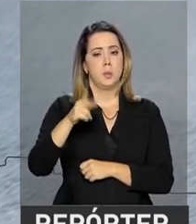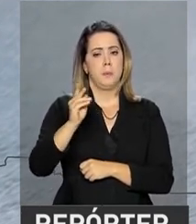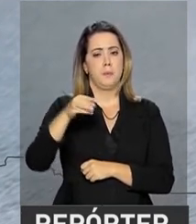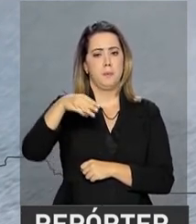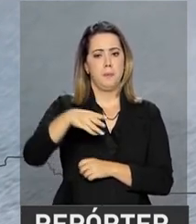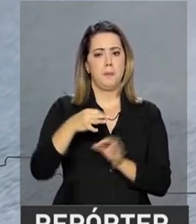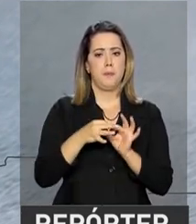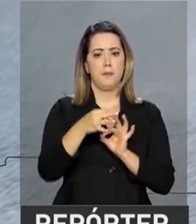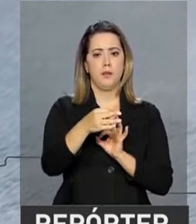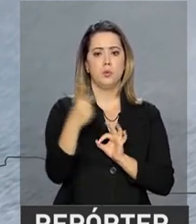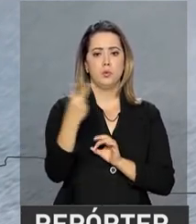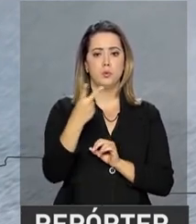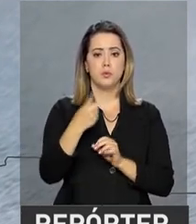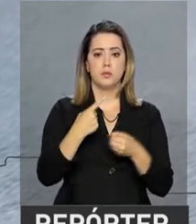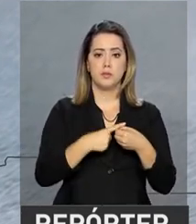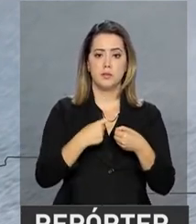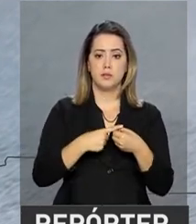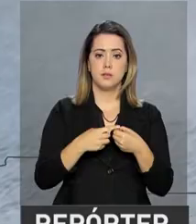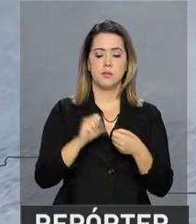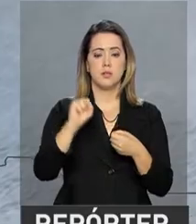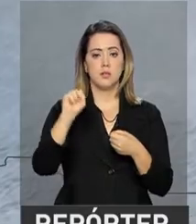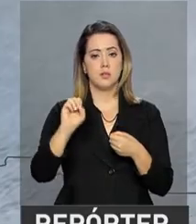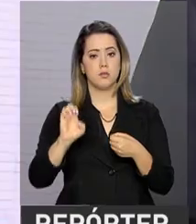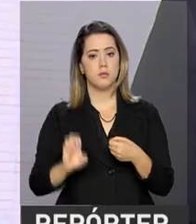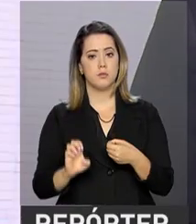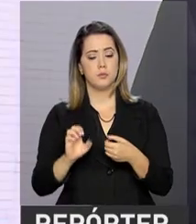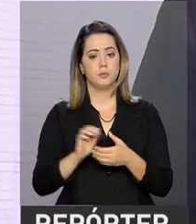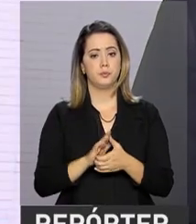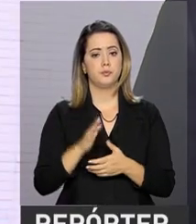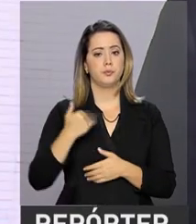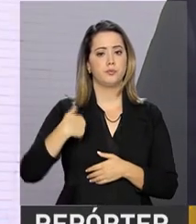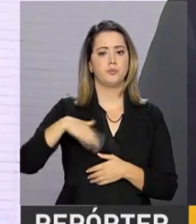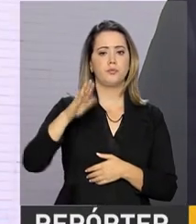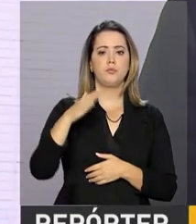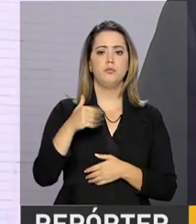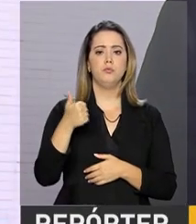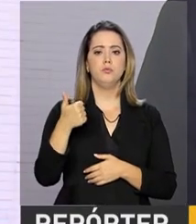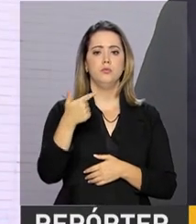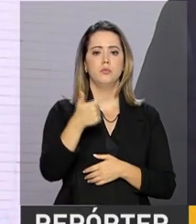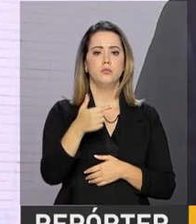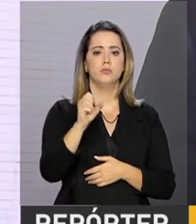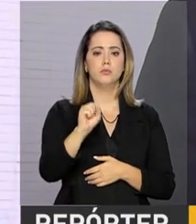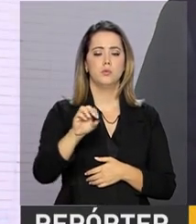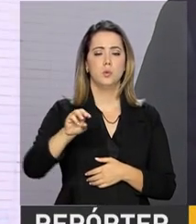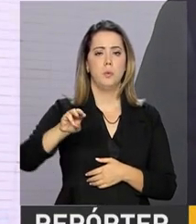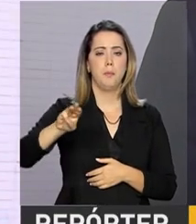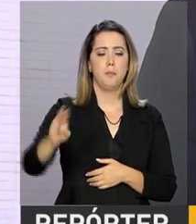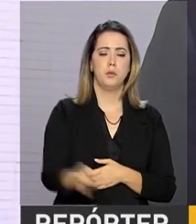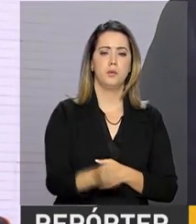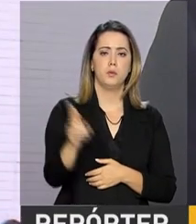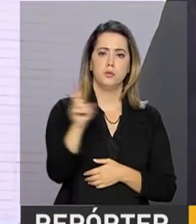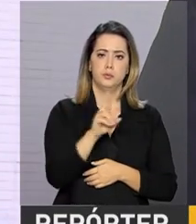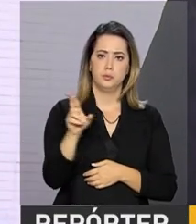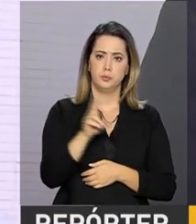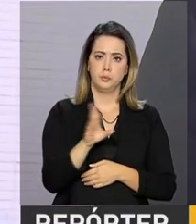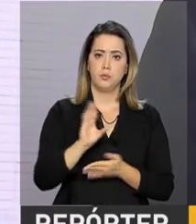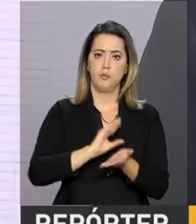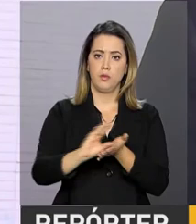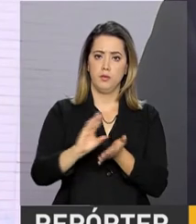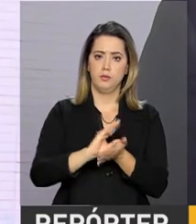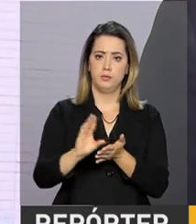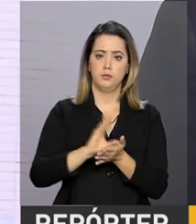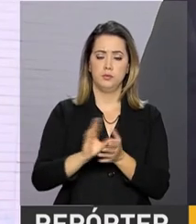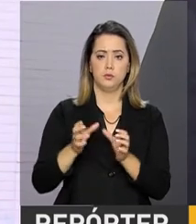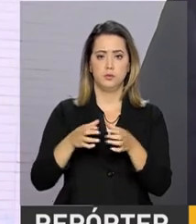garapa é do lauro no sudoeste do estado são 128 milhões de reais destinados ao exército brasileiro